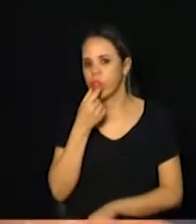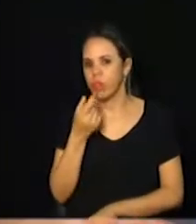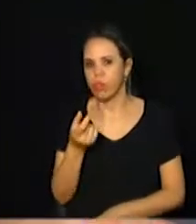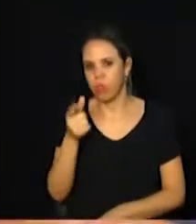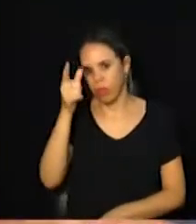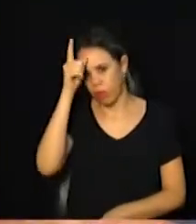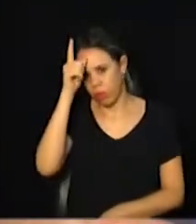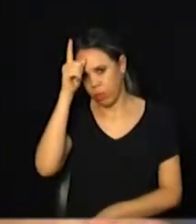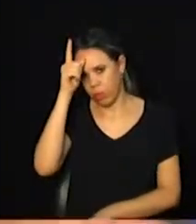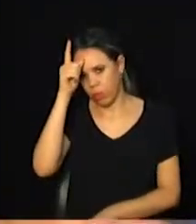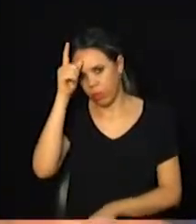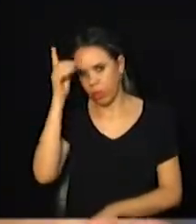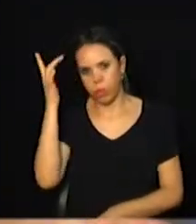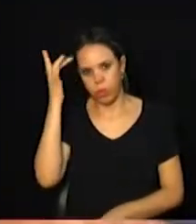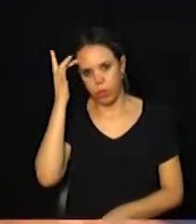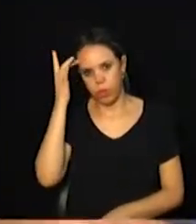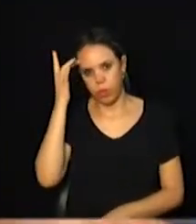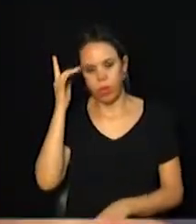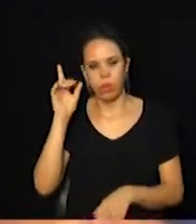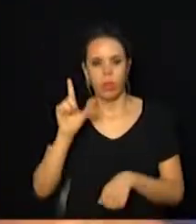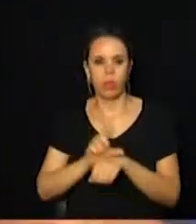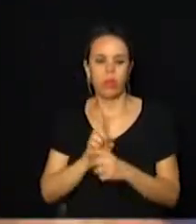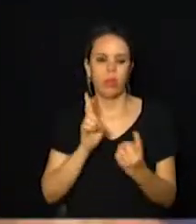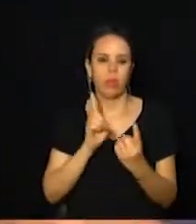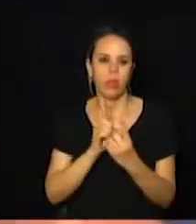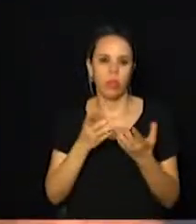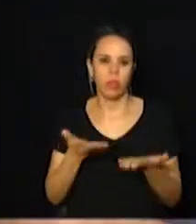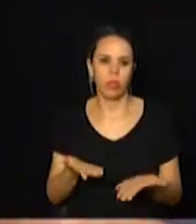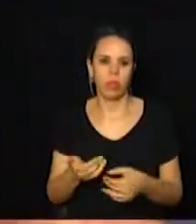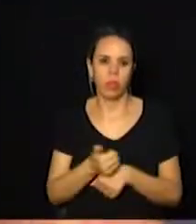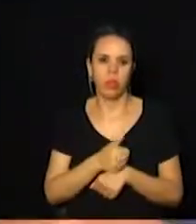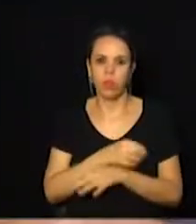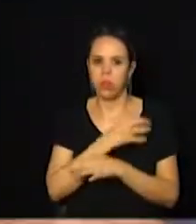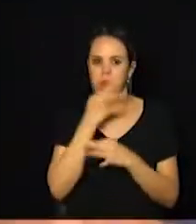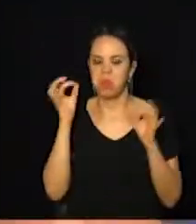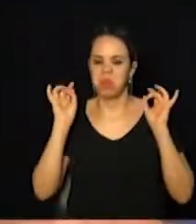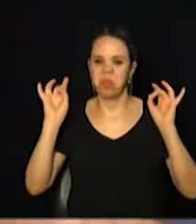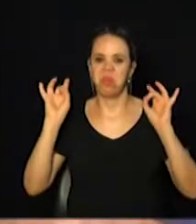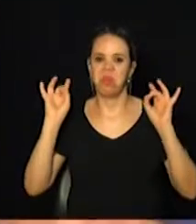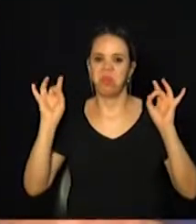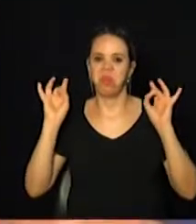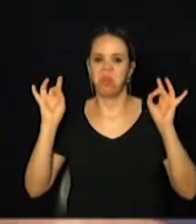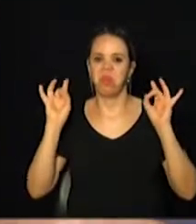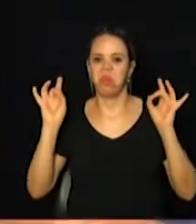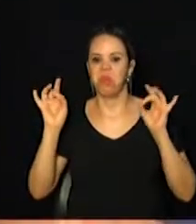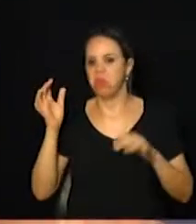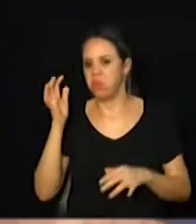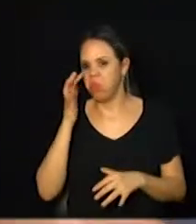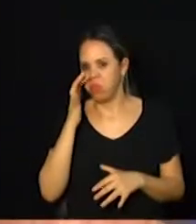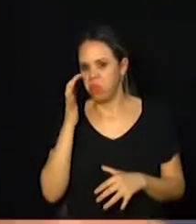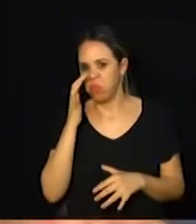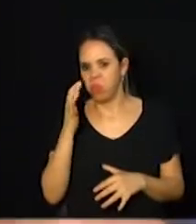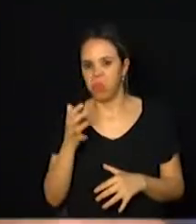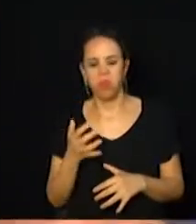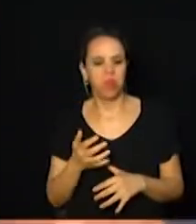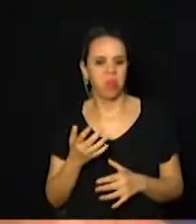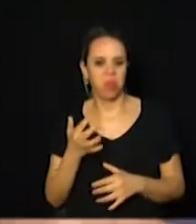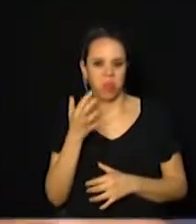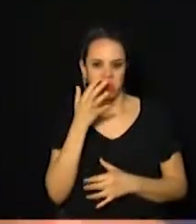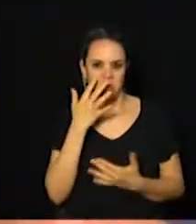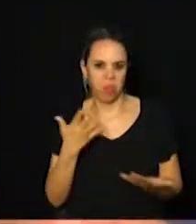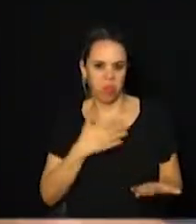ele é Xuxa o serviço prestado pelos costumes uma grandeza e eu te